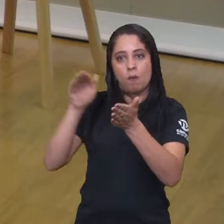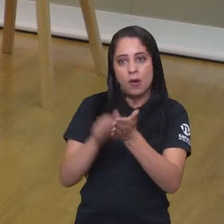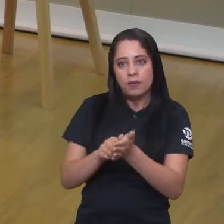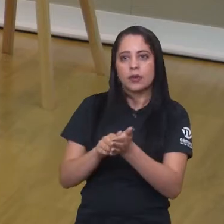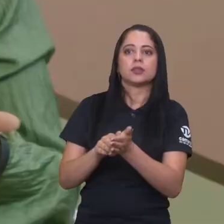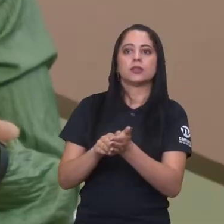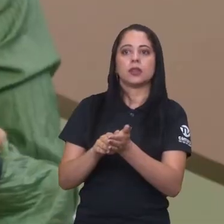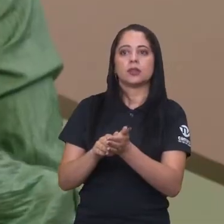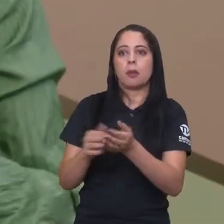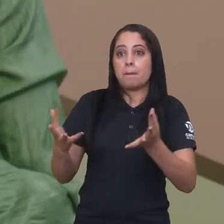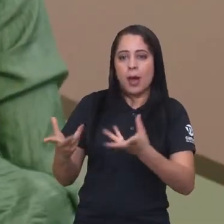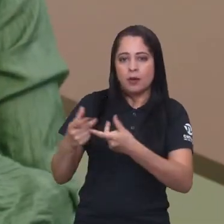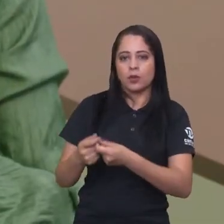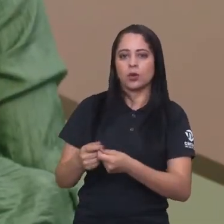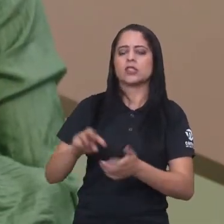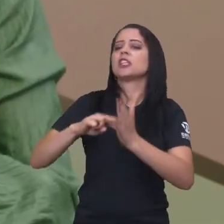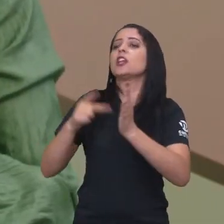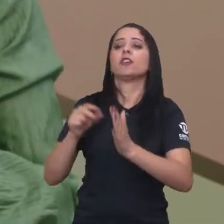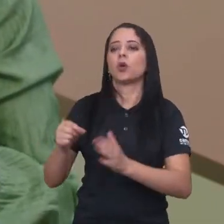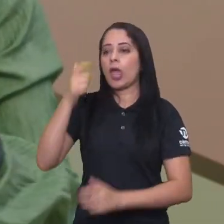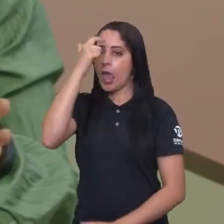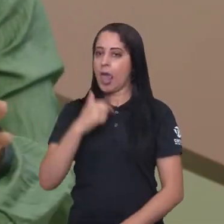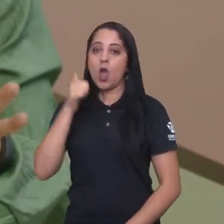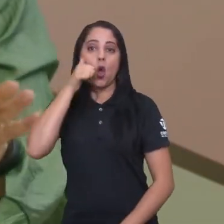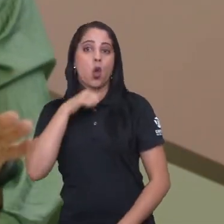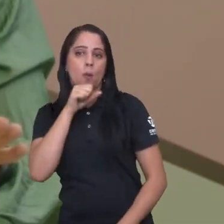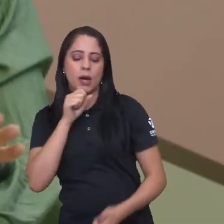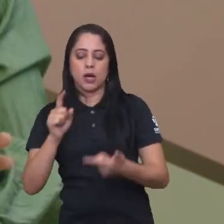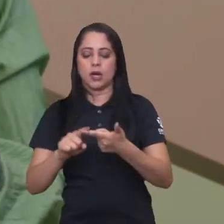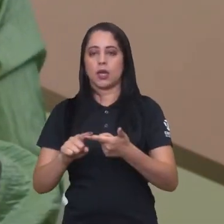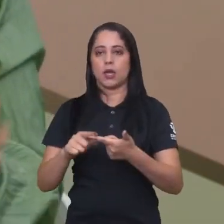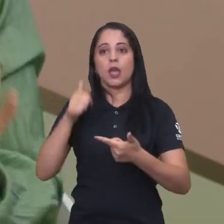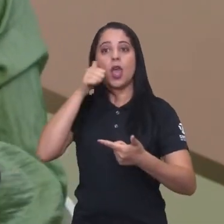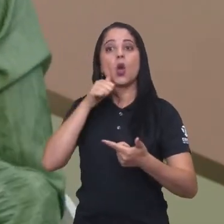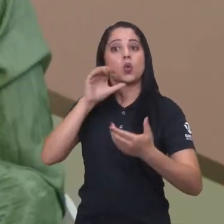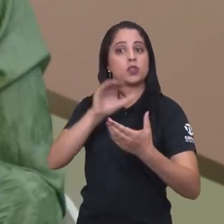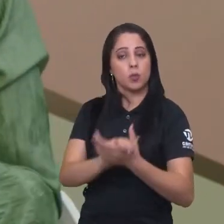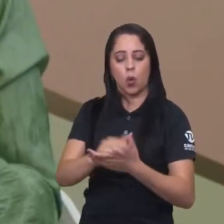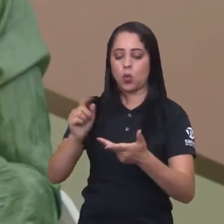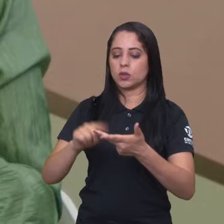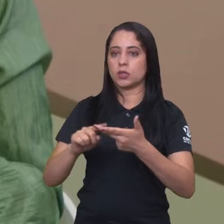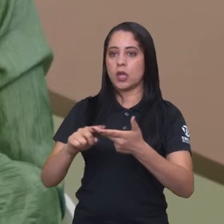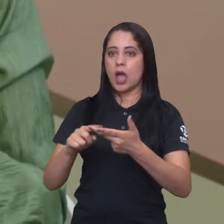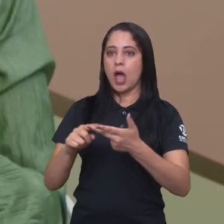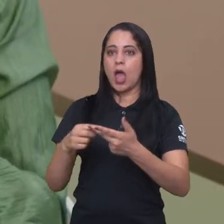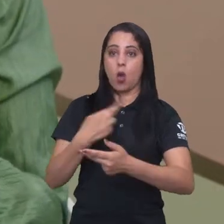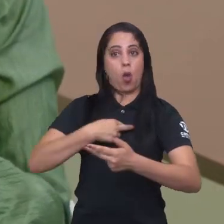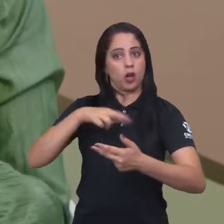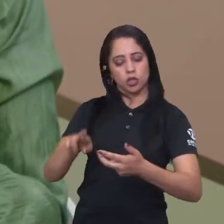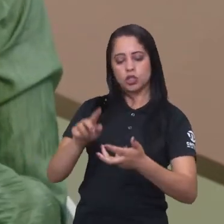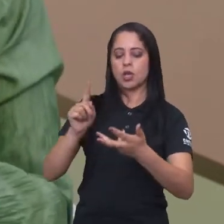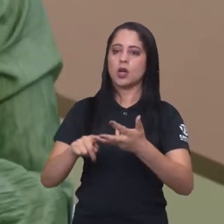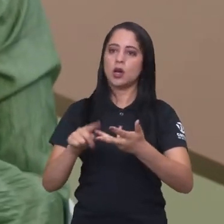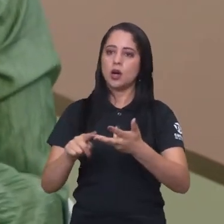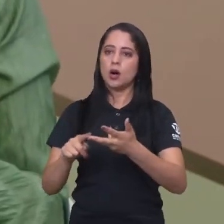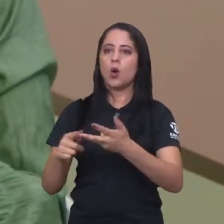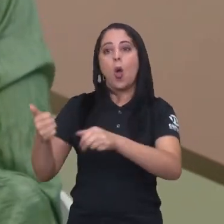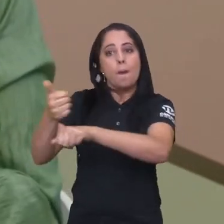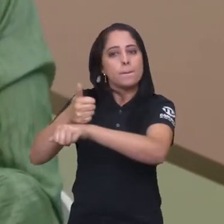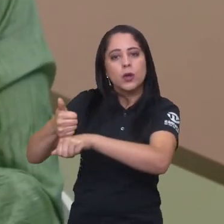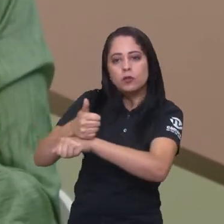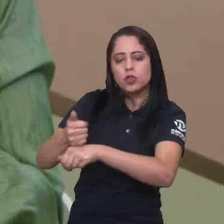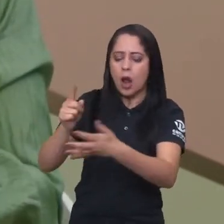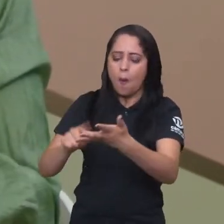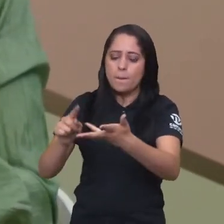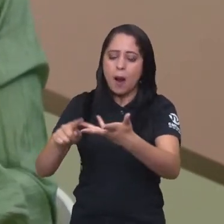os seus papéis, e não só o papel do compromisso, porque normalmente a gente coloca na nossa agenda o compromisso do trabalho. E será que a gente está lembrando de colocar o que a gente precisa para